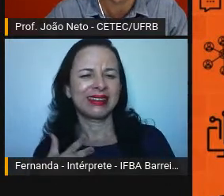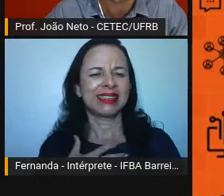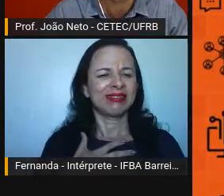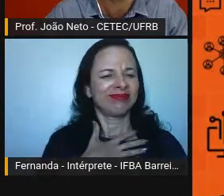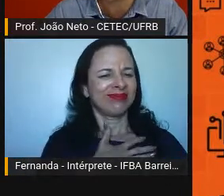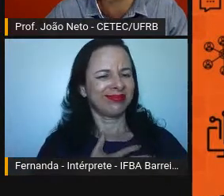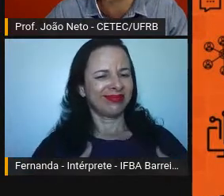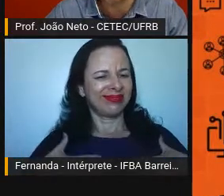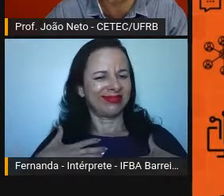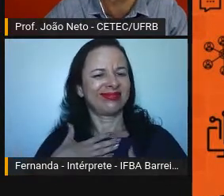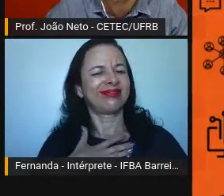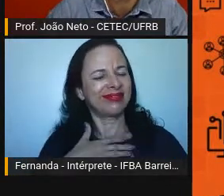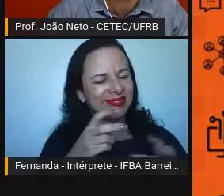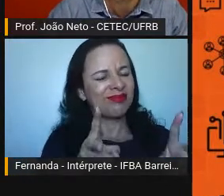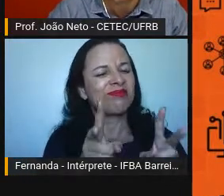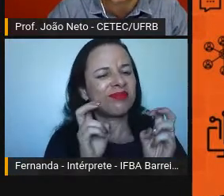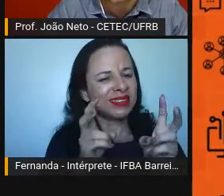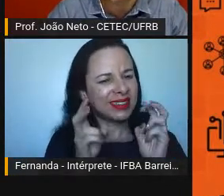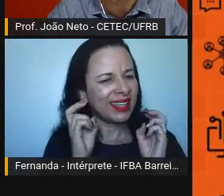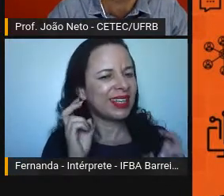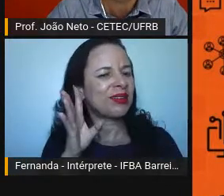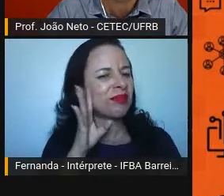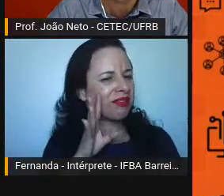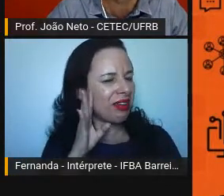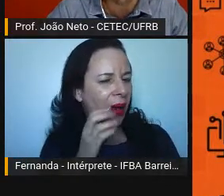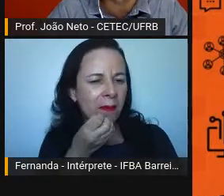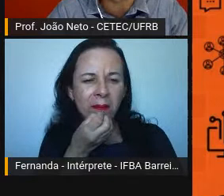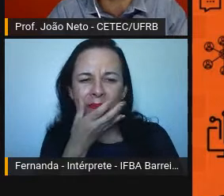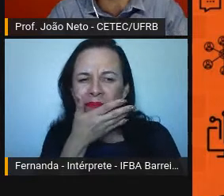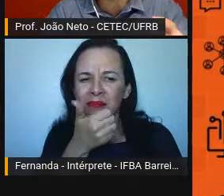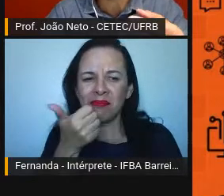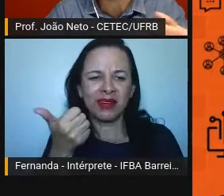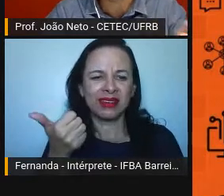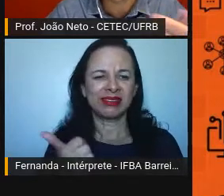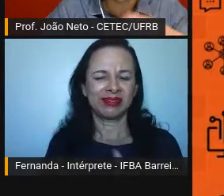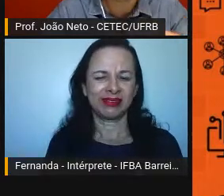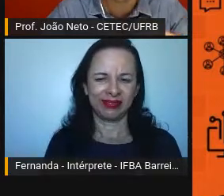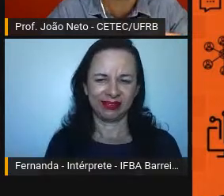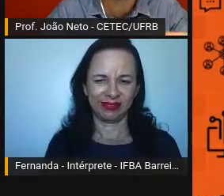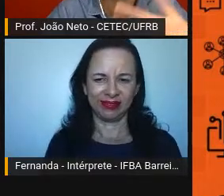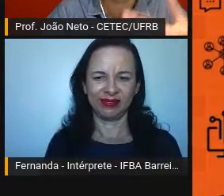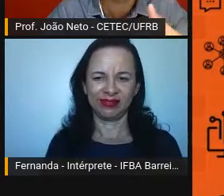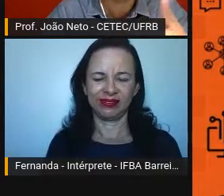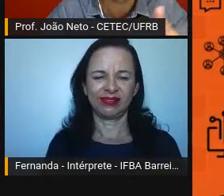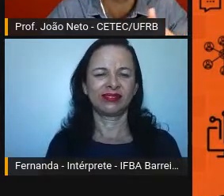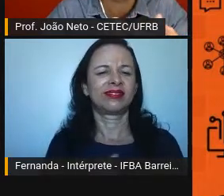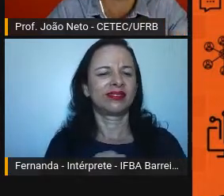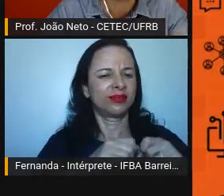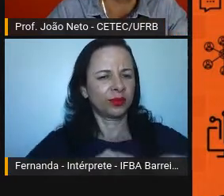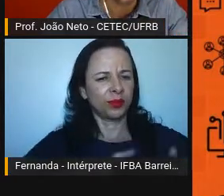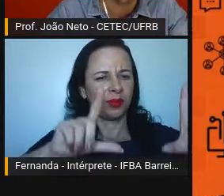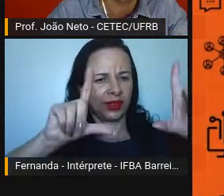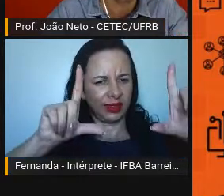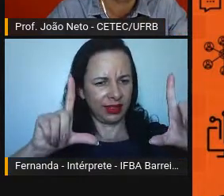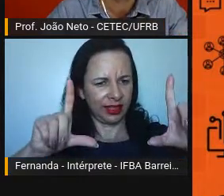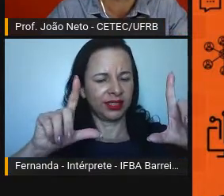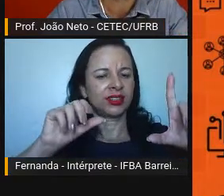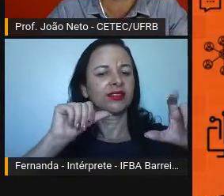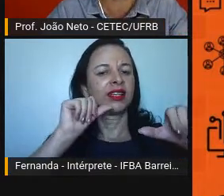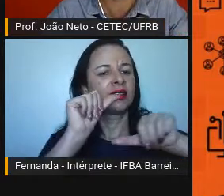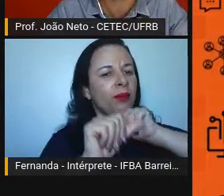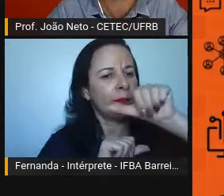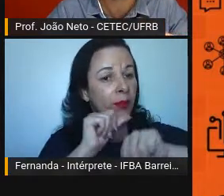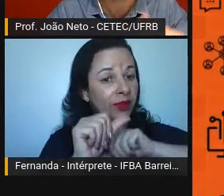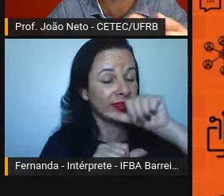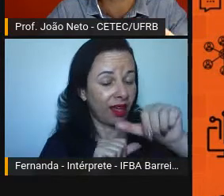muito descontraído e isso é muito bom a bom é é esse slide ele vai ser alterado muito em breve